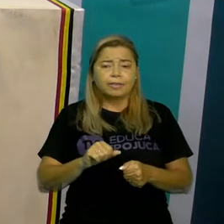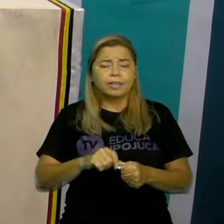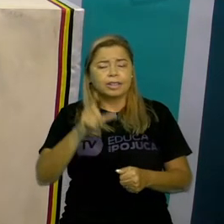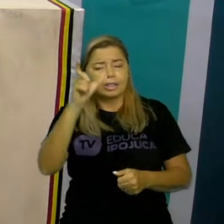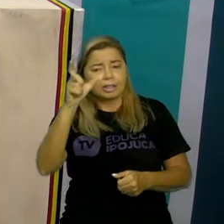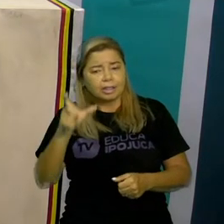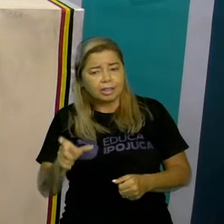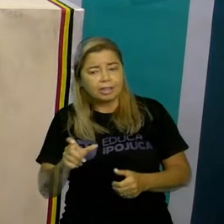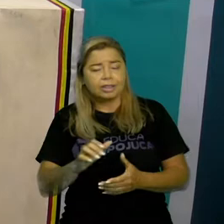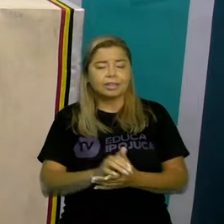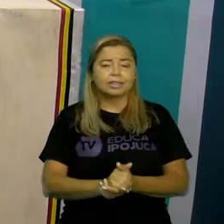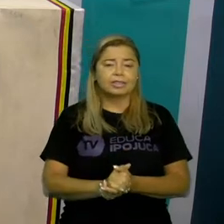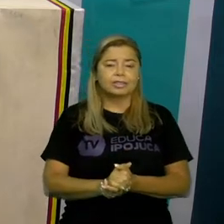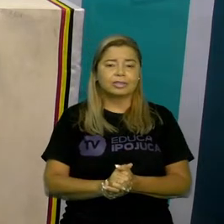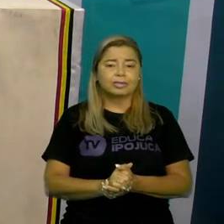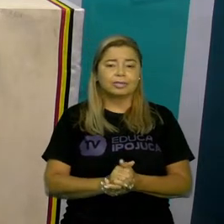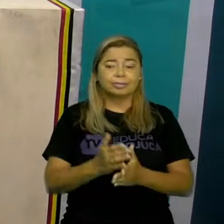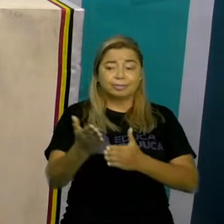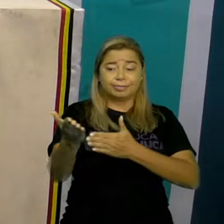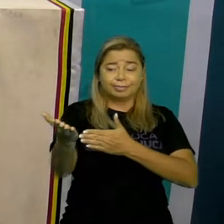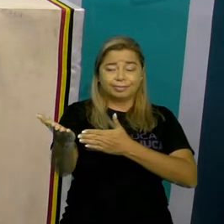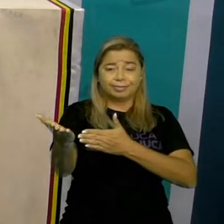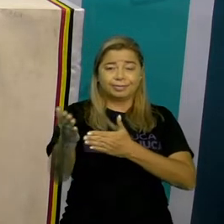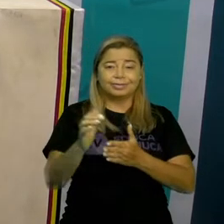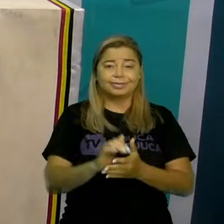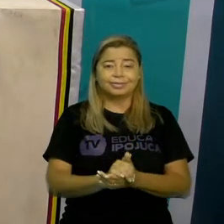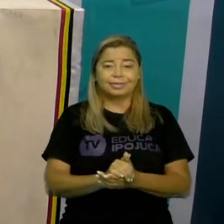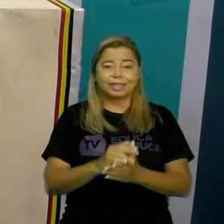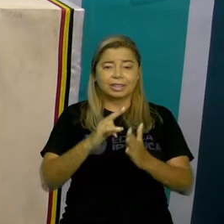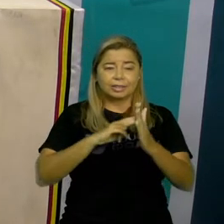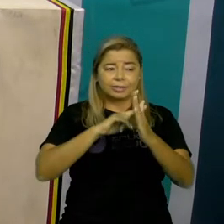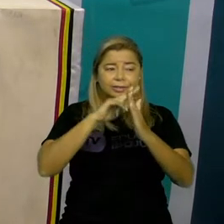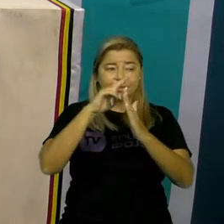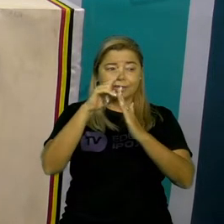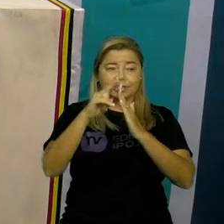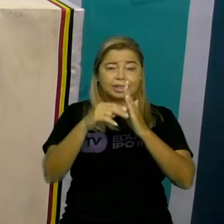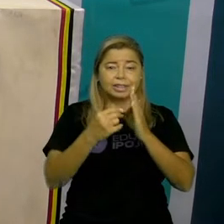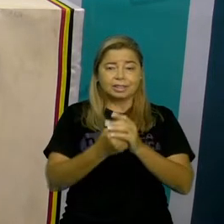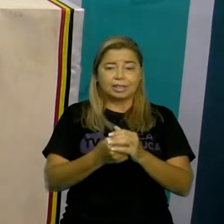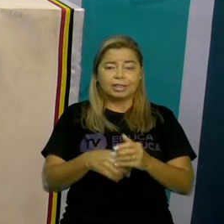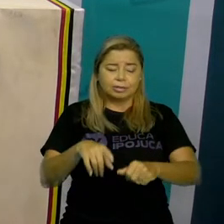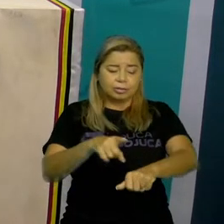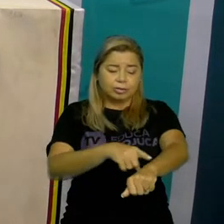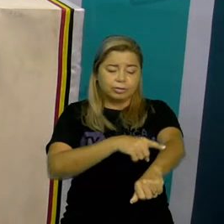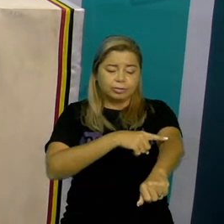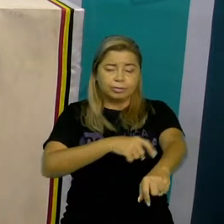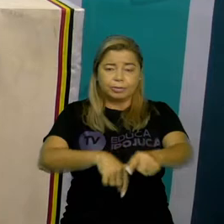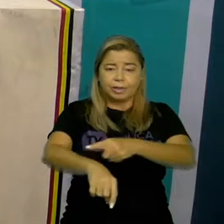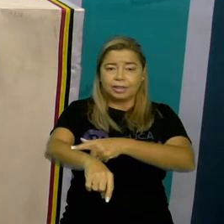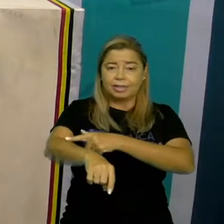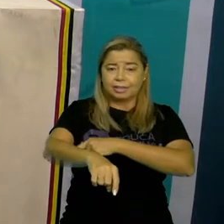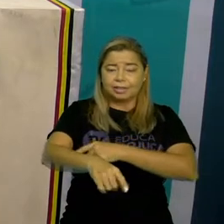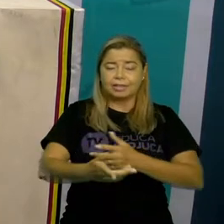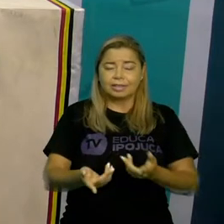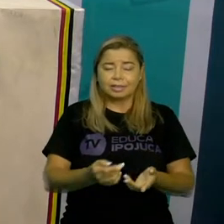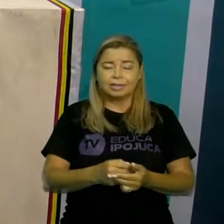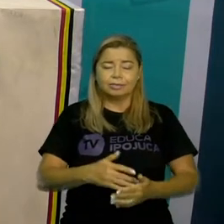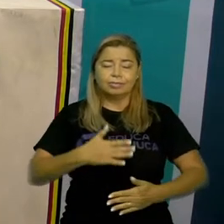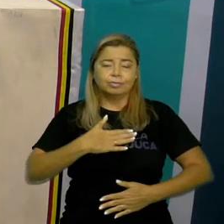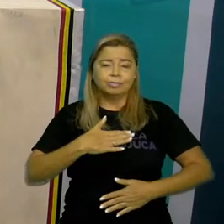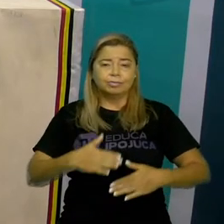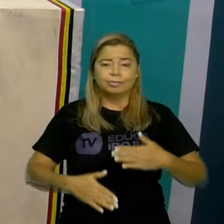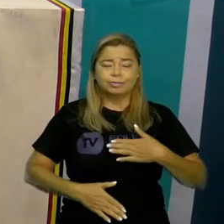realmente de vocês. A tia fez aqui, ó, dessa forma, tá vendo? Os bracinhos, o tronco, as perninhas,